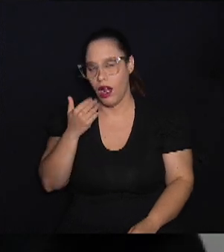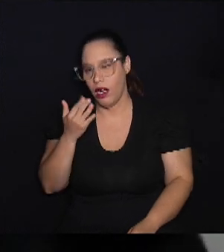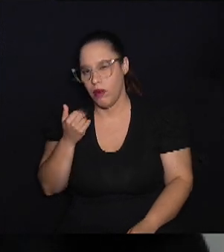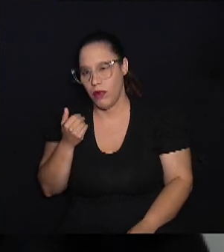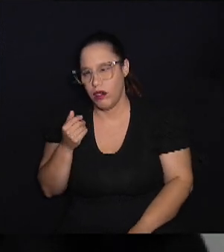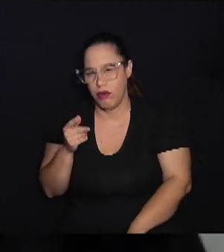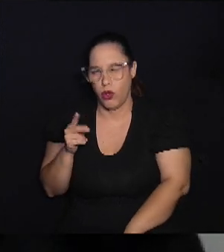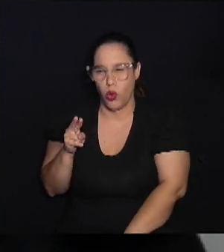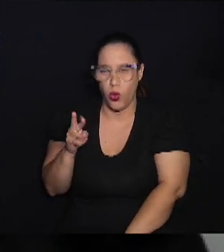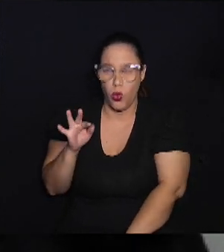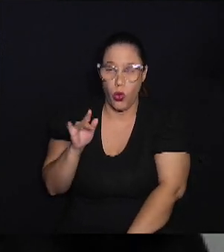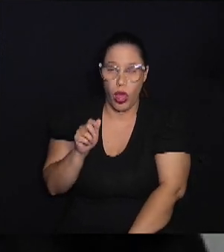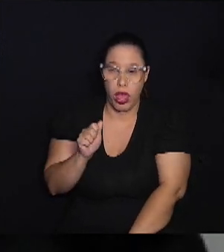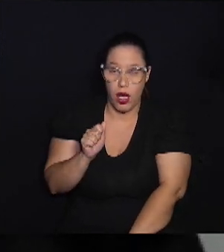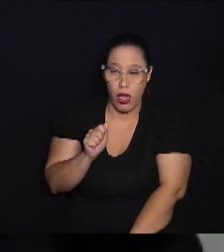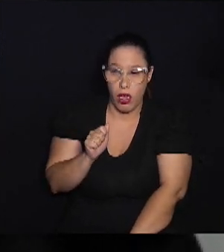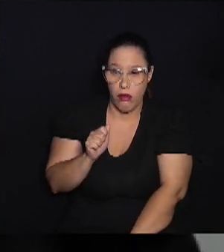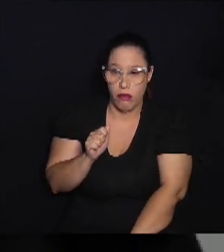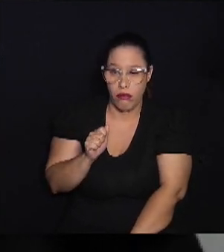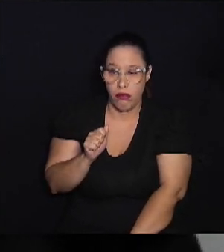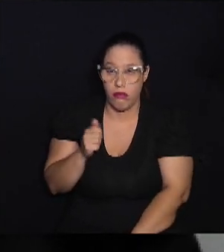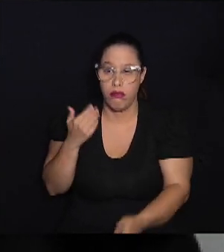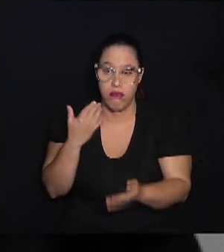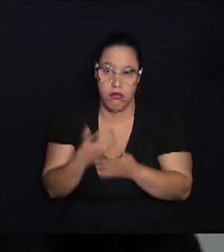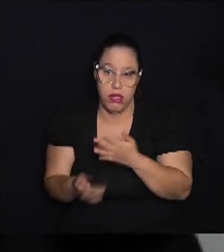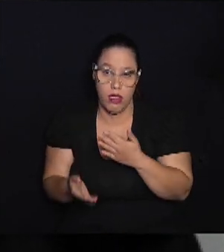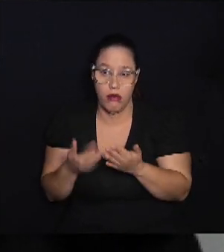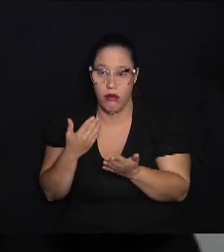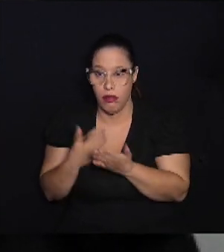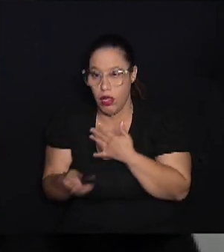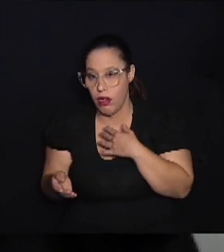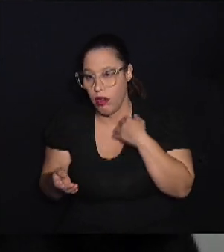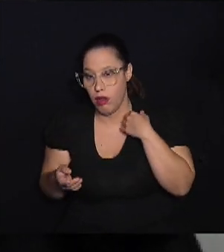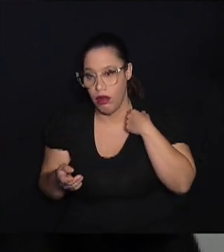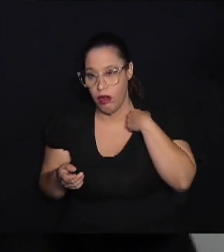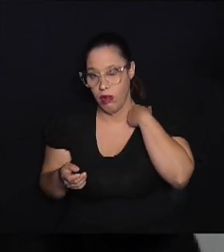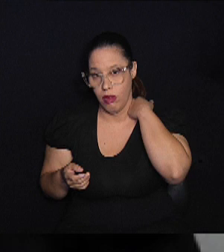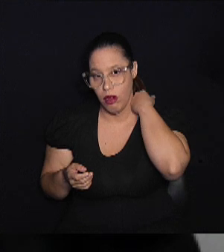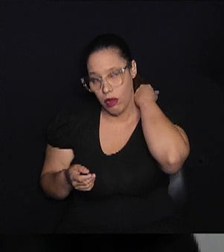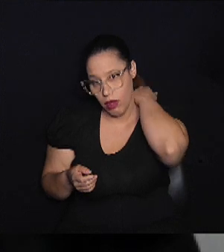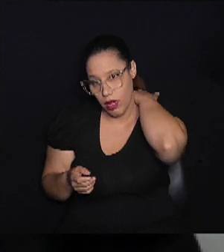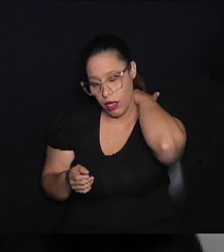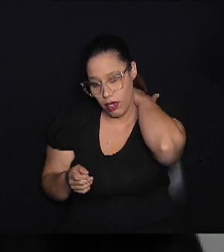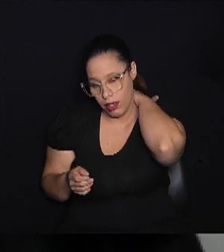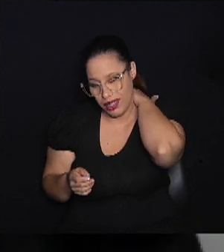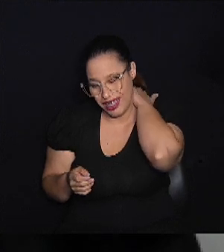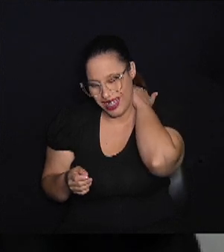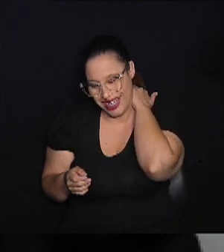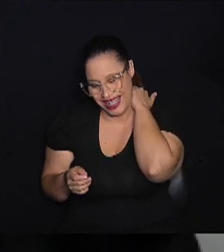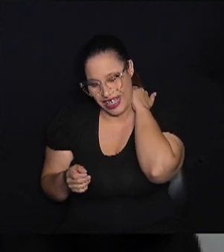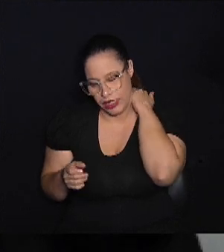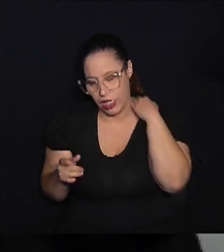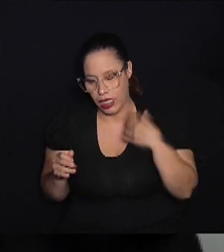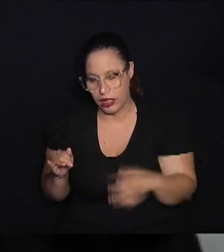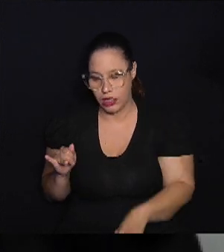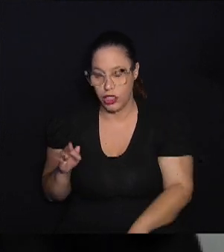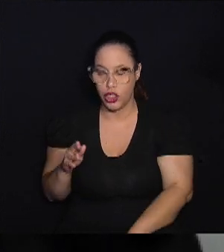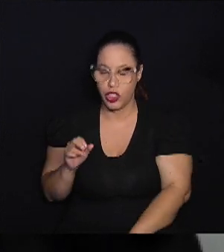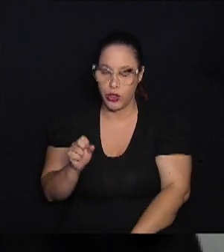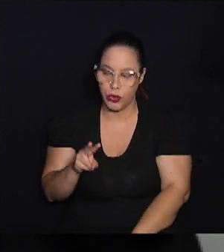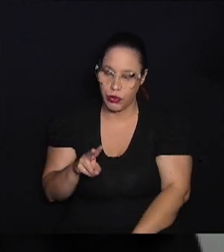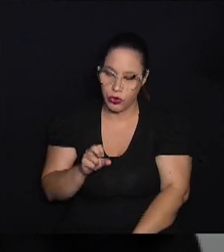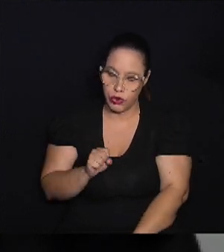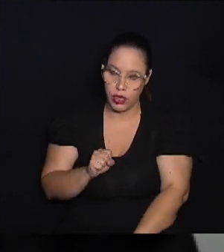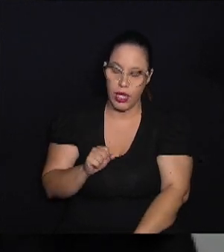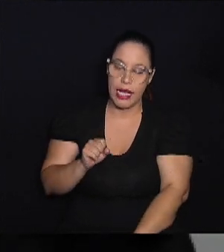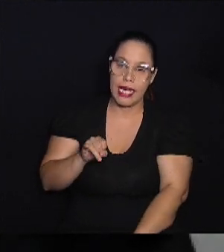que perderam a conformidade natural, que tiveram aditivos químicos, e esses aditivos atuam no